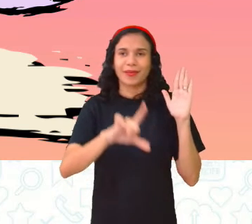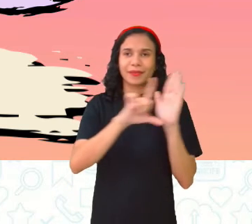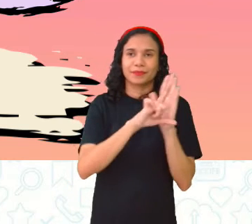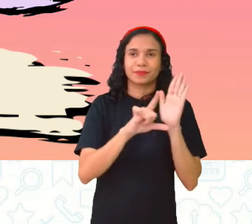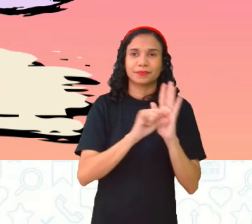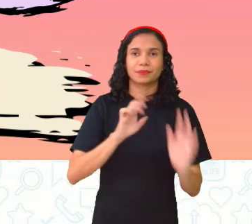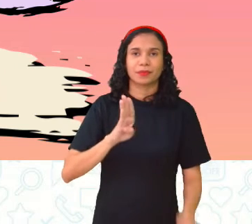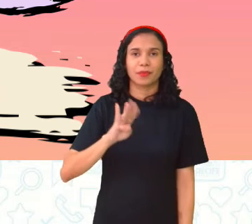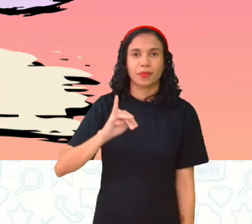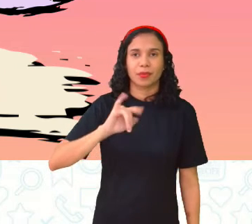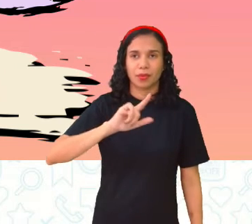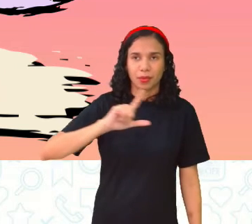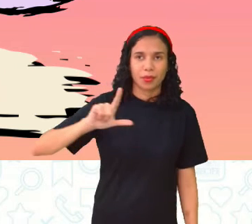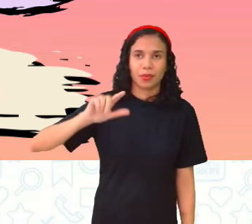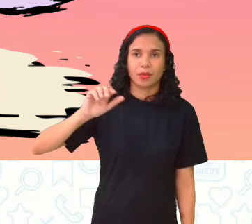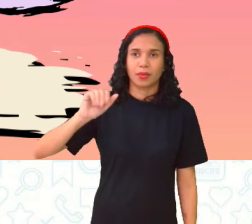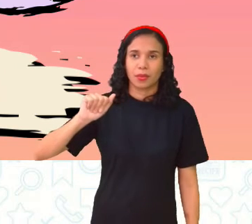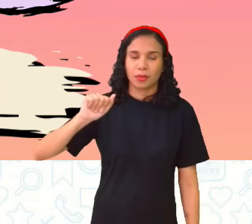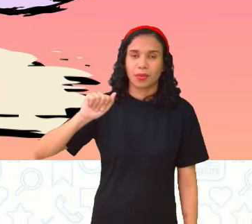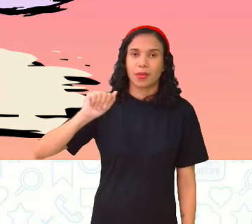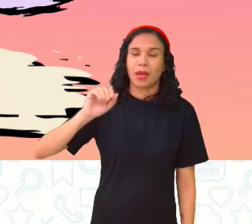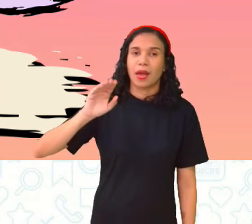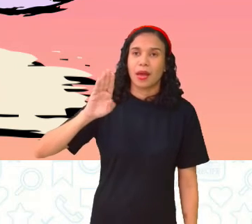Lei Bill Aberdeen.